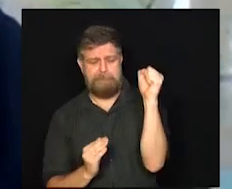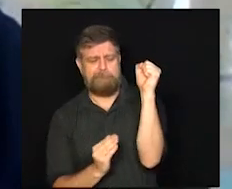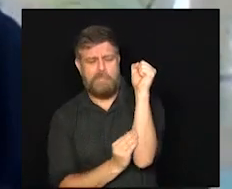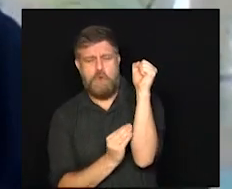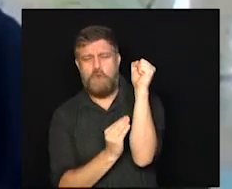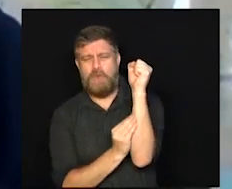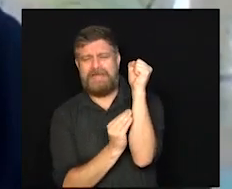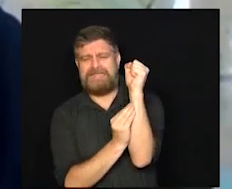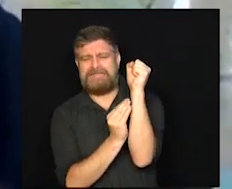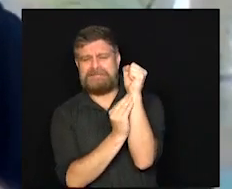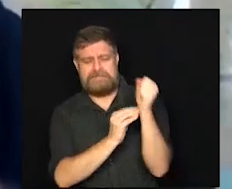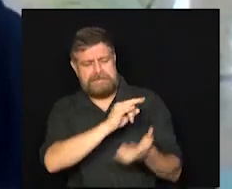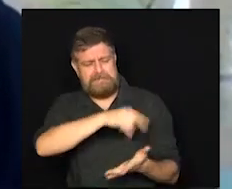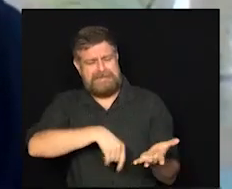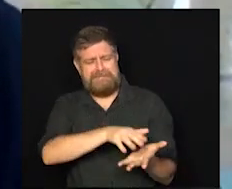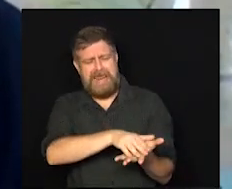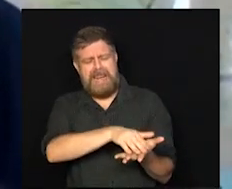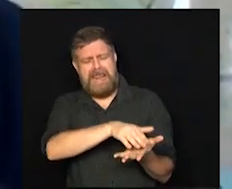burocracia.